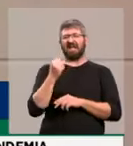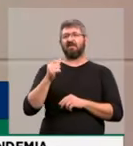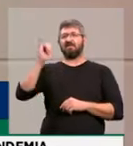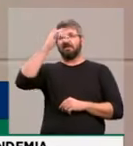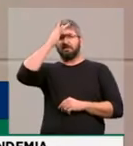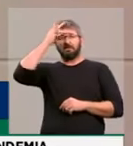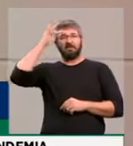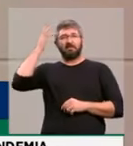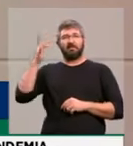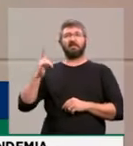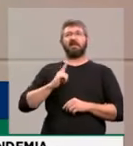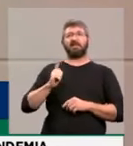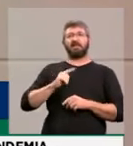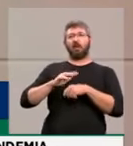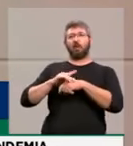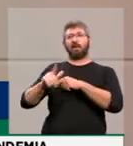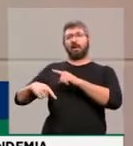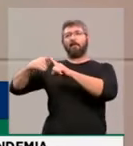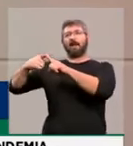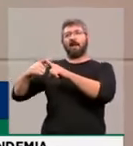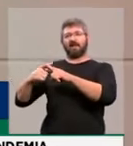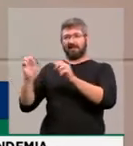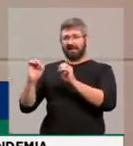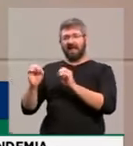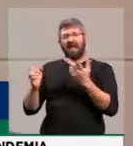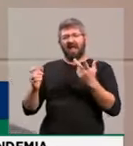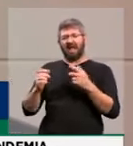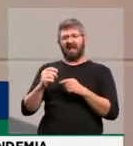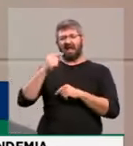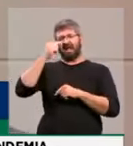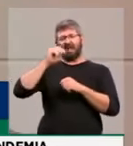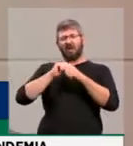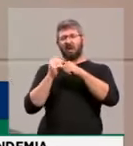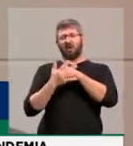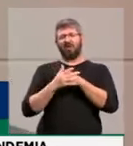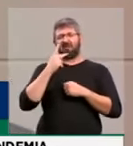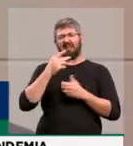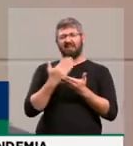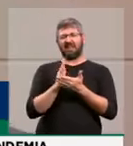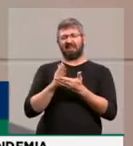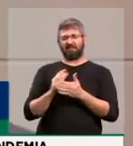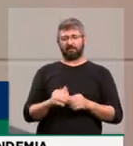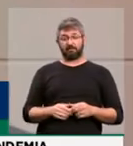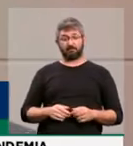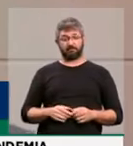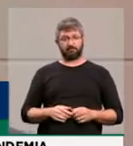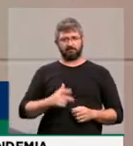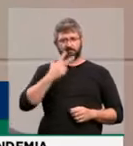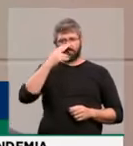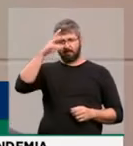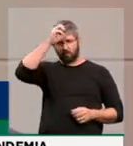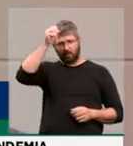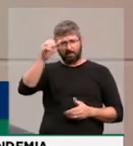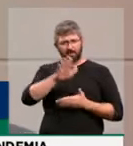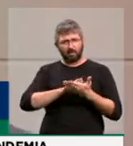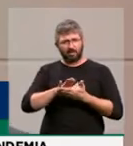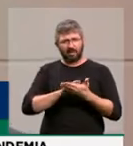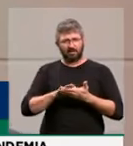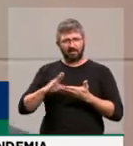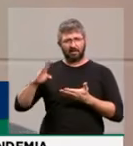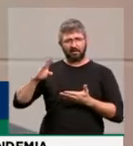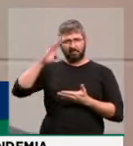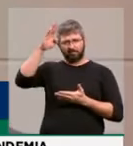for uma pessoa que tem uma outra comorbidade ou não foi idosa. Quer dizer, ele continua sem ter aprendido nada. O